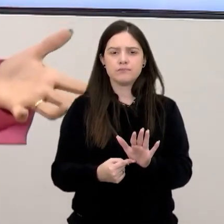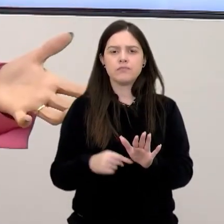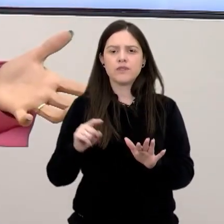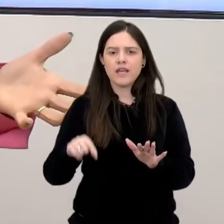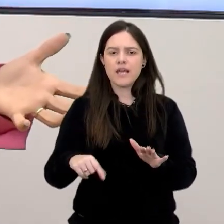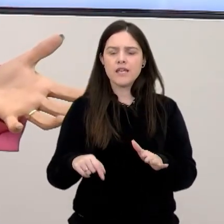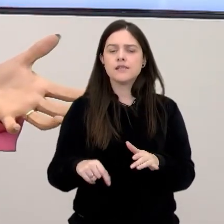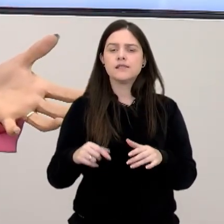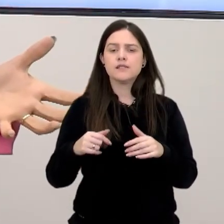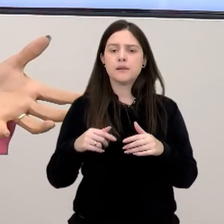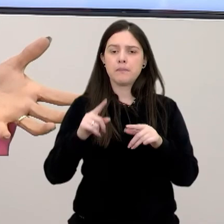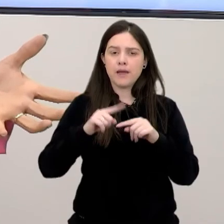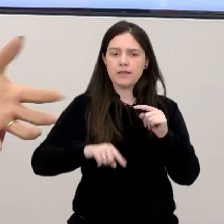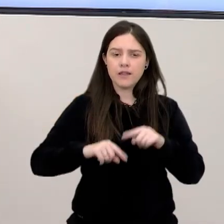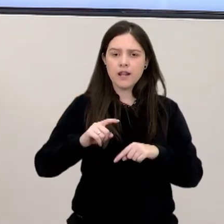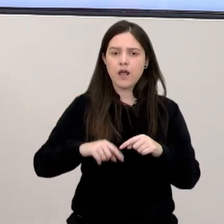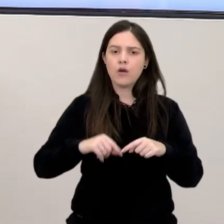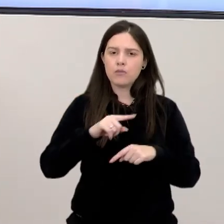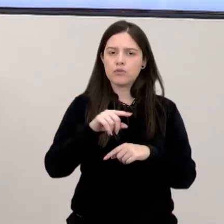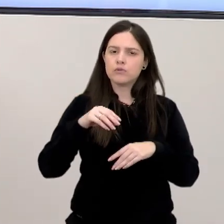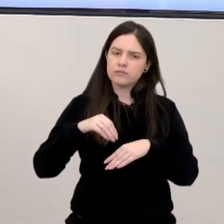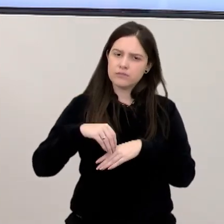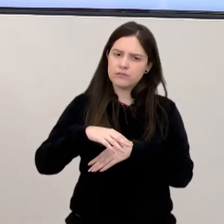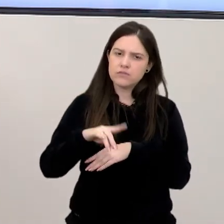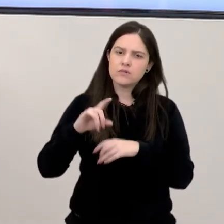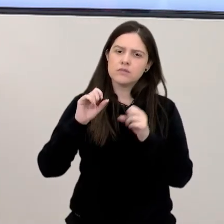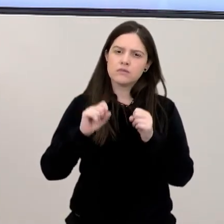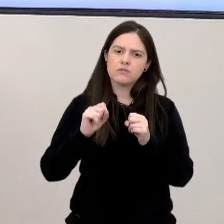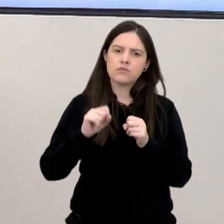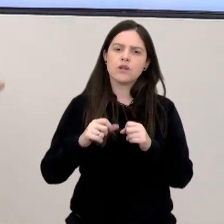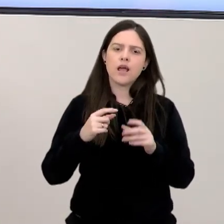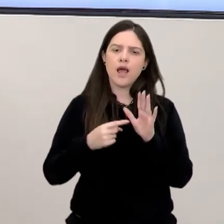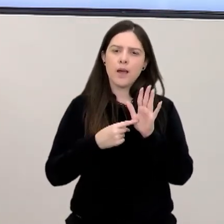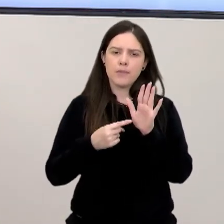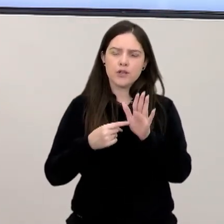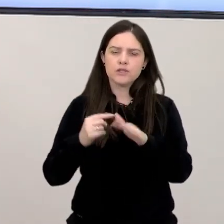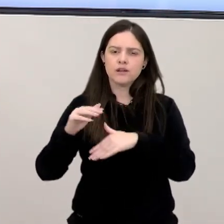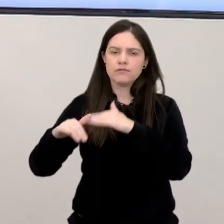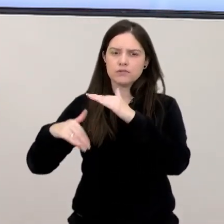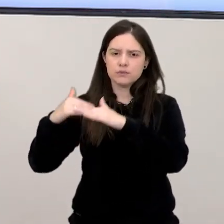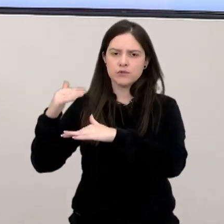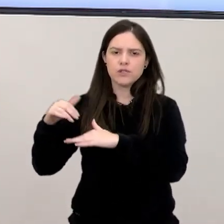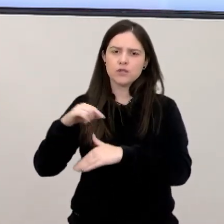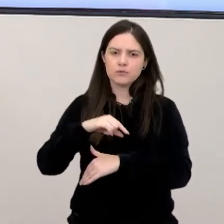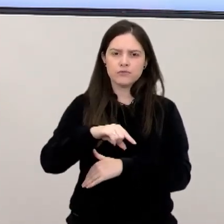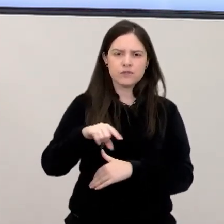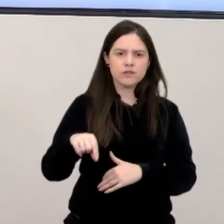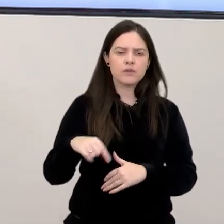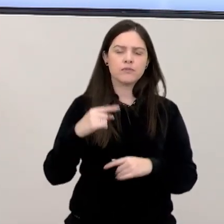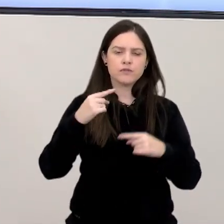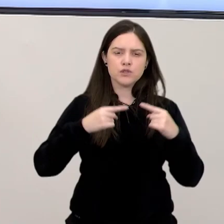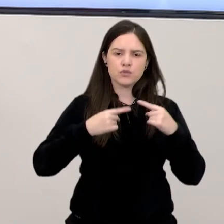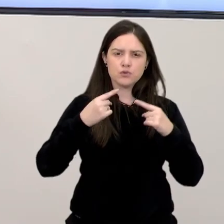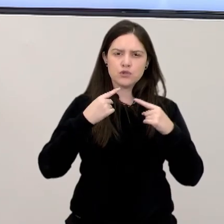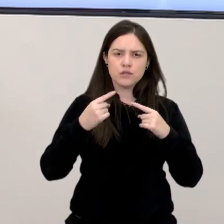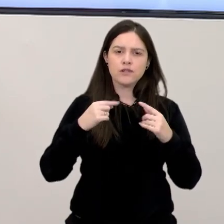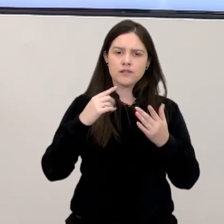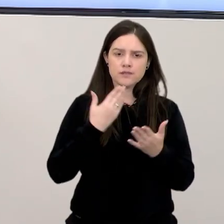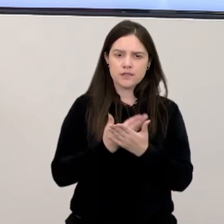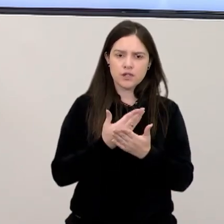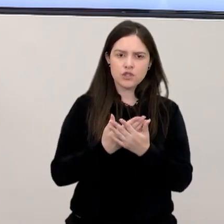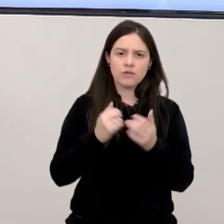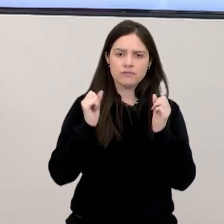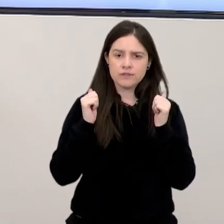além do equipamento para vocês possam apresentar todo o projeto aí para vocês discutirem na sala de aula. Tá